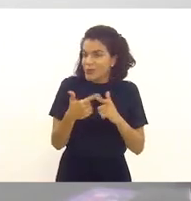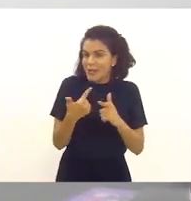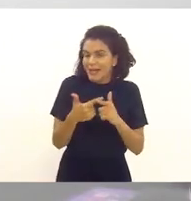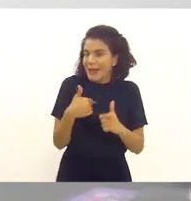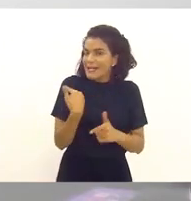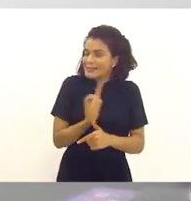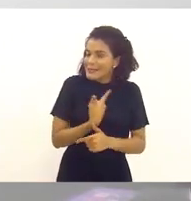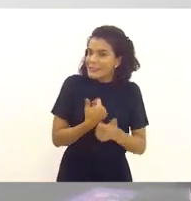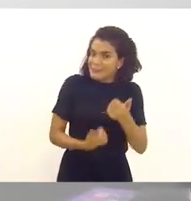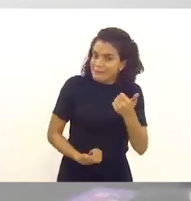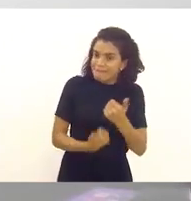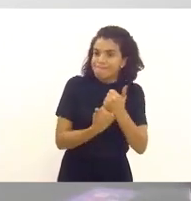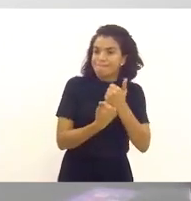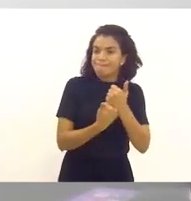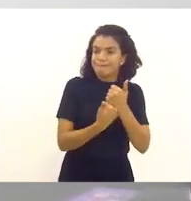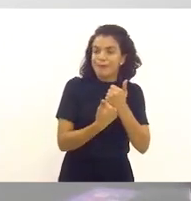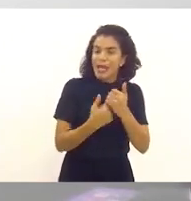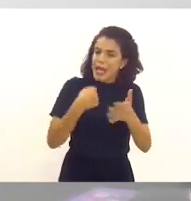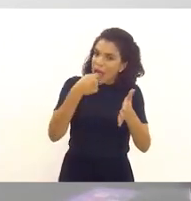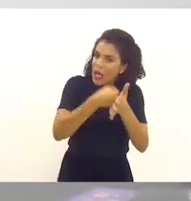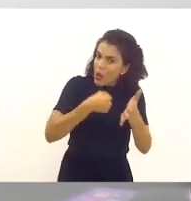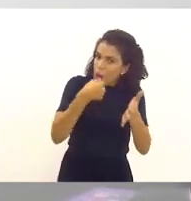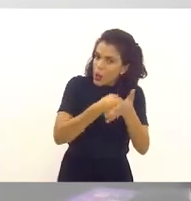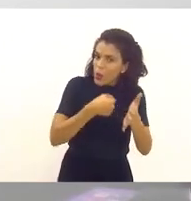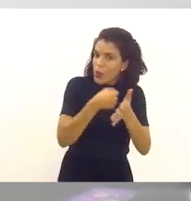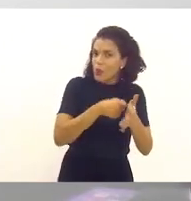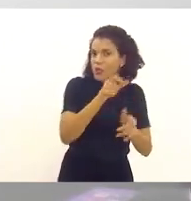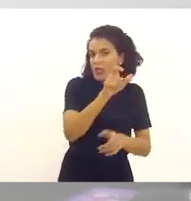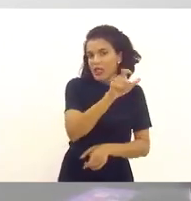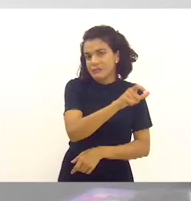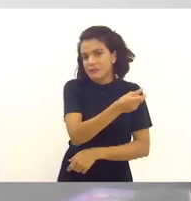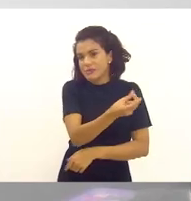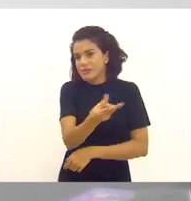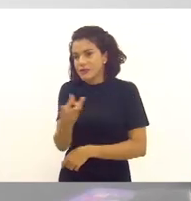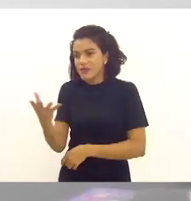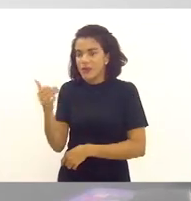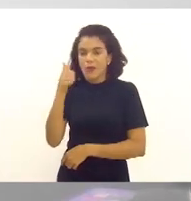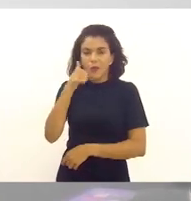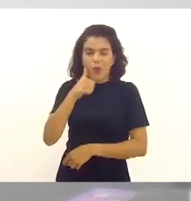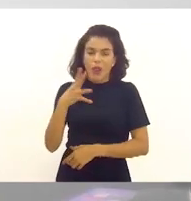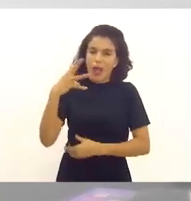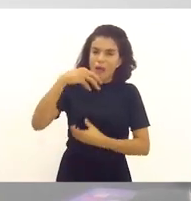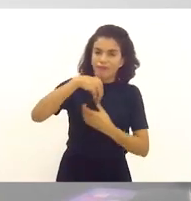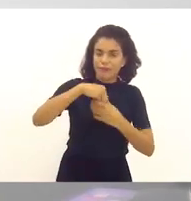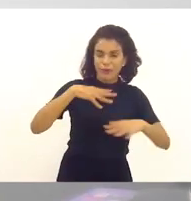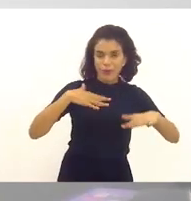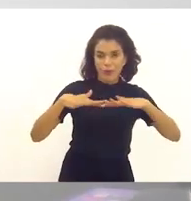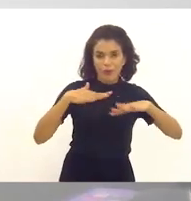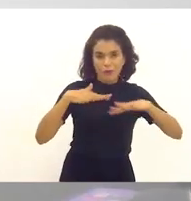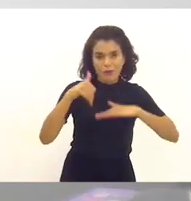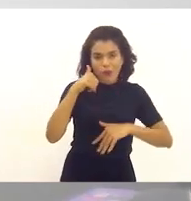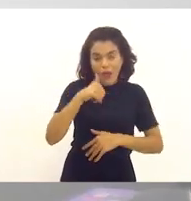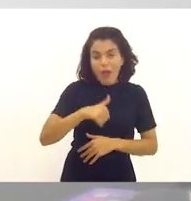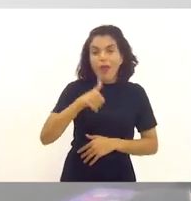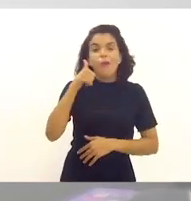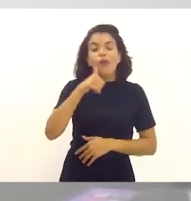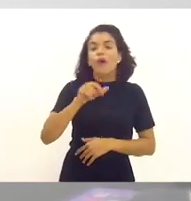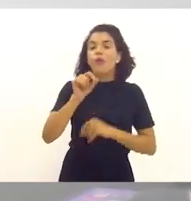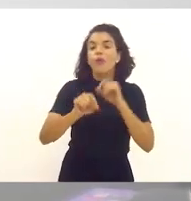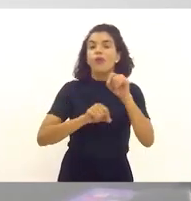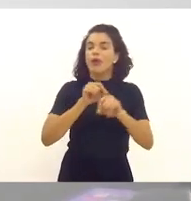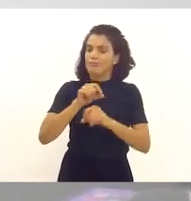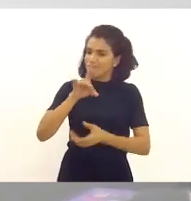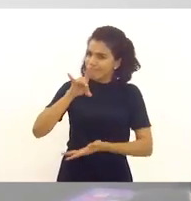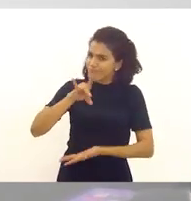a gente reforçar que a luta dessas mulheres que estão no movimento de mulheres é que são mulheres que estão